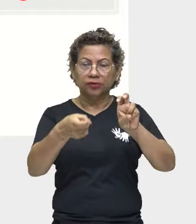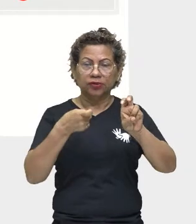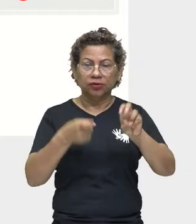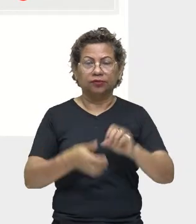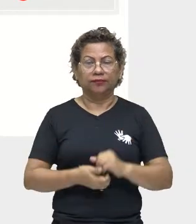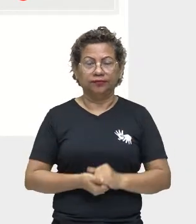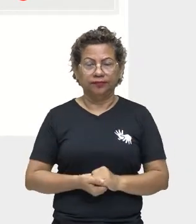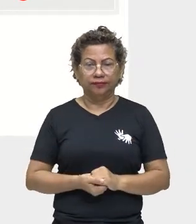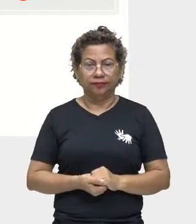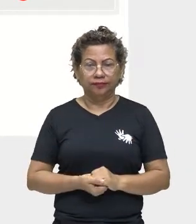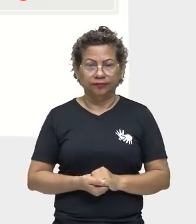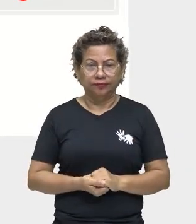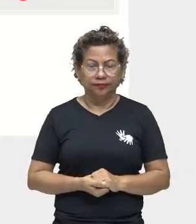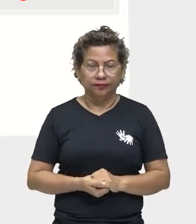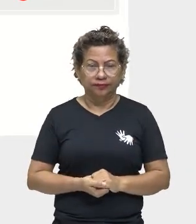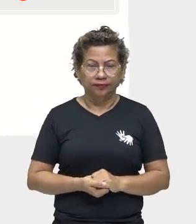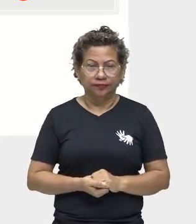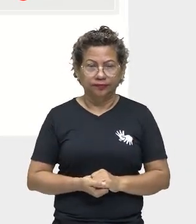Eu tenho aqui